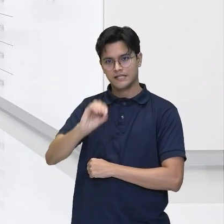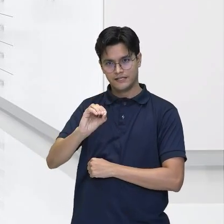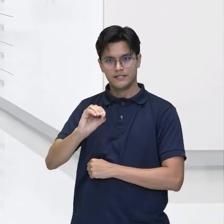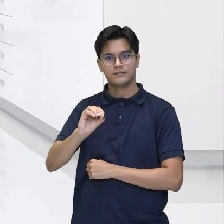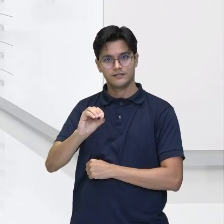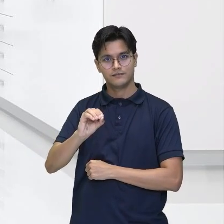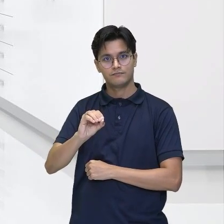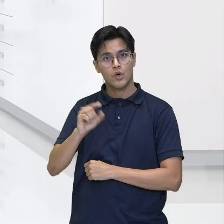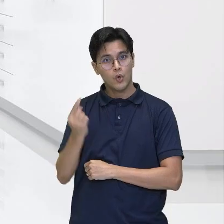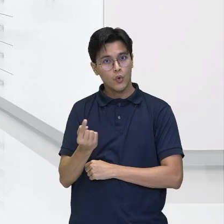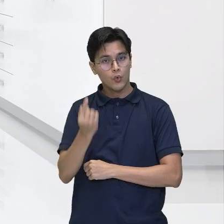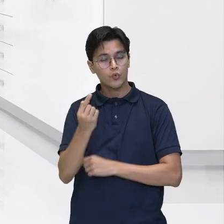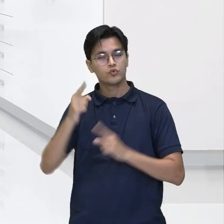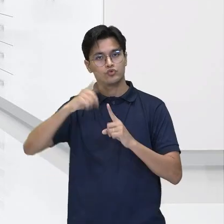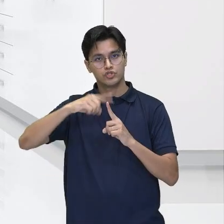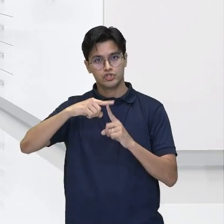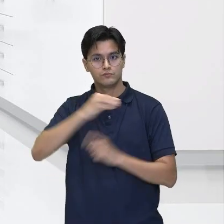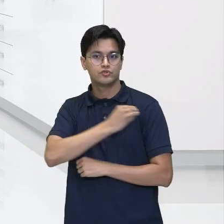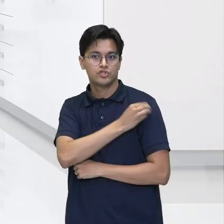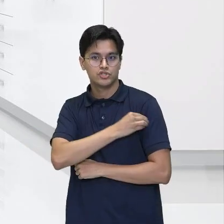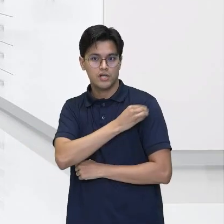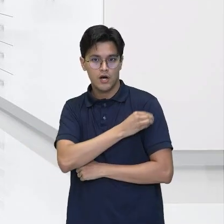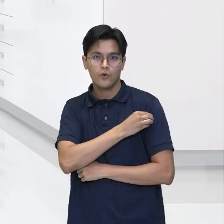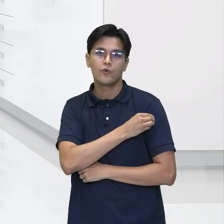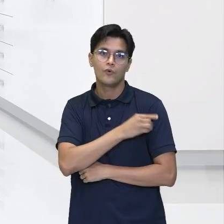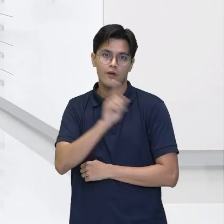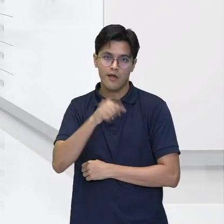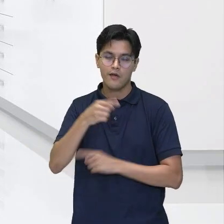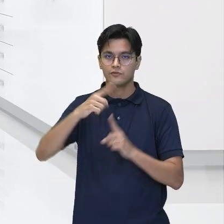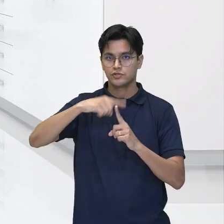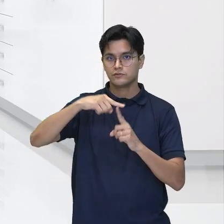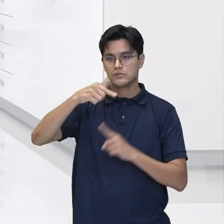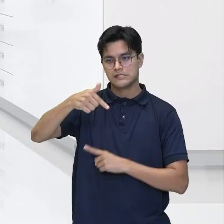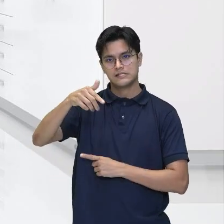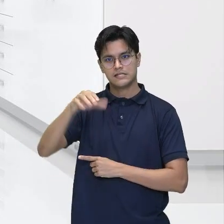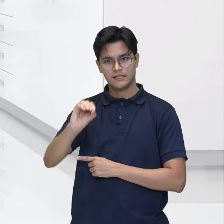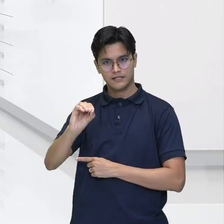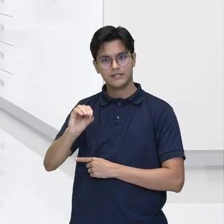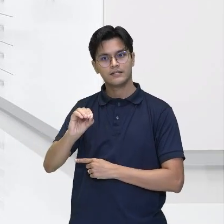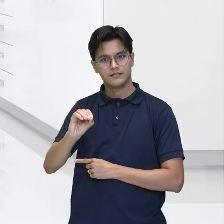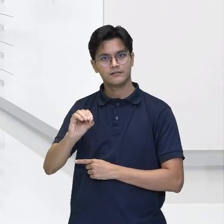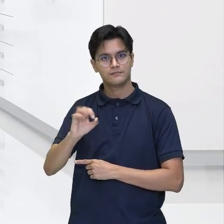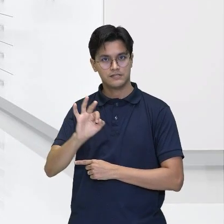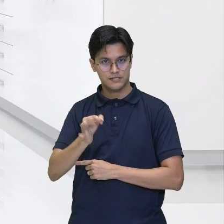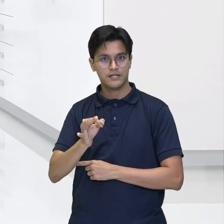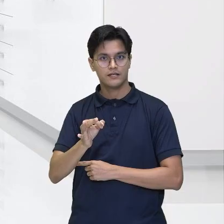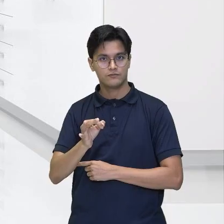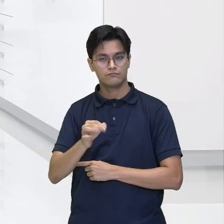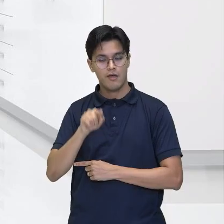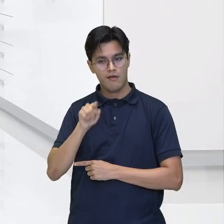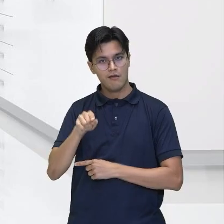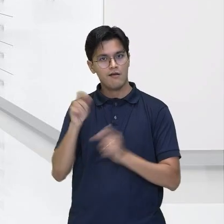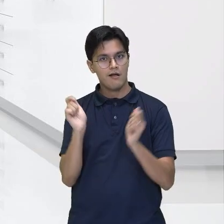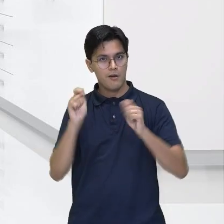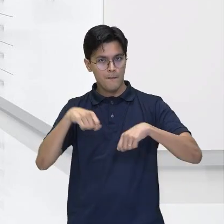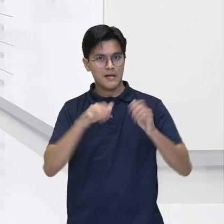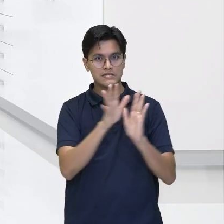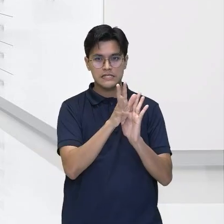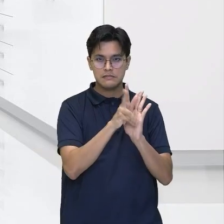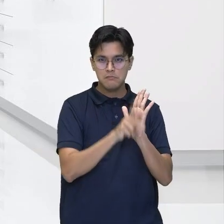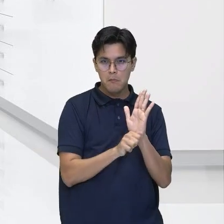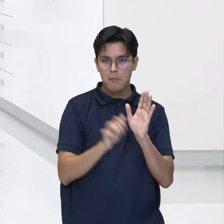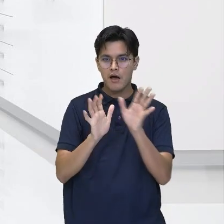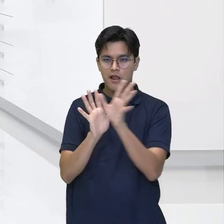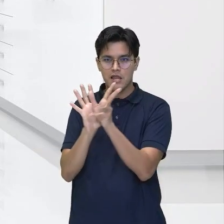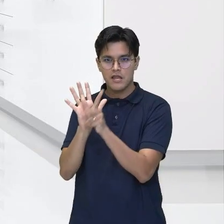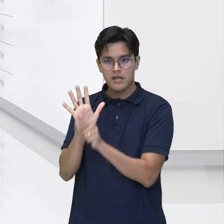mãos, superfícies e objetos que têm contatos por muitas pessoas. Devemos nos prevenir e